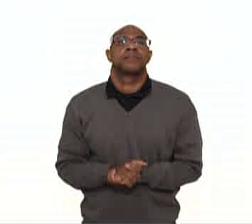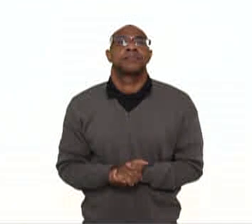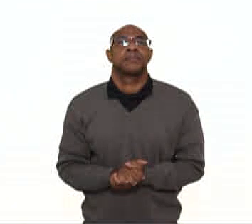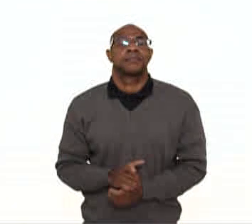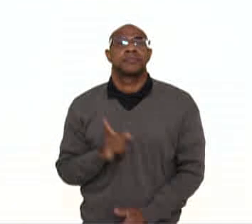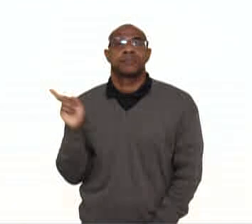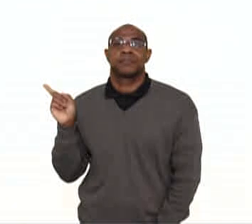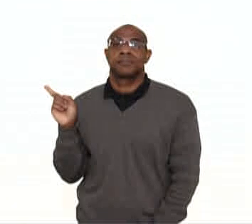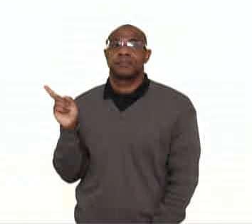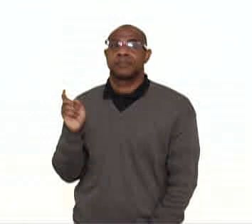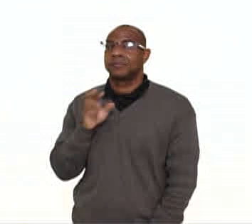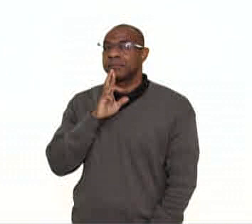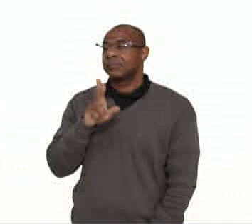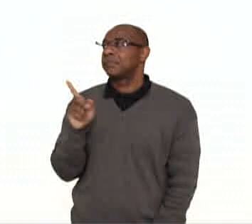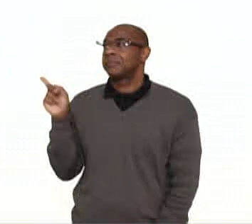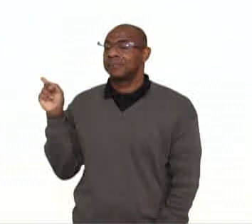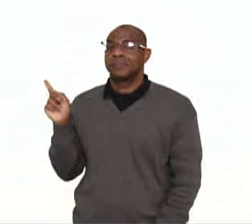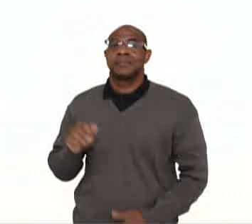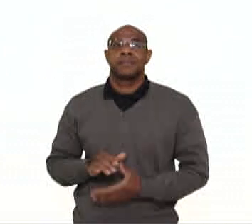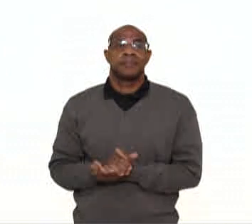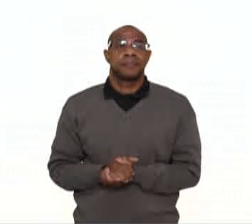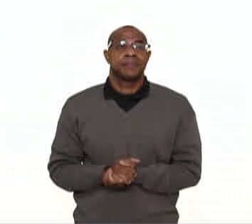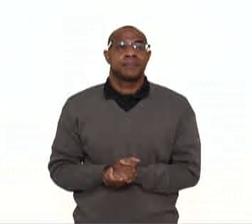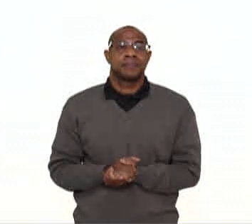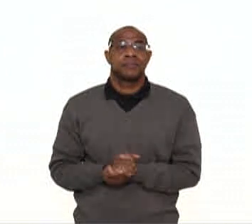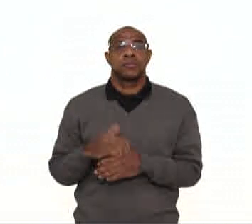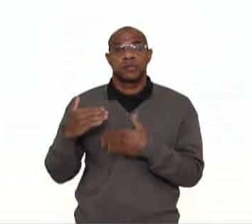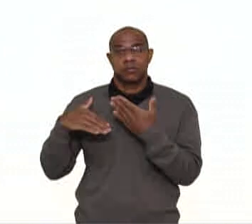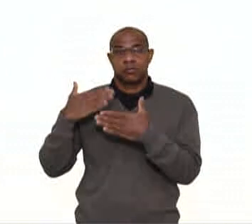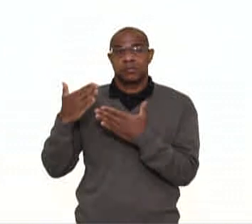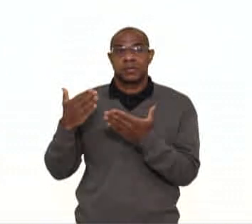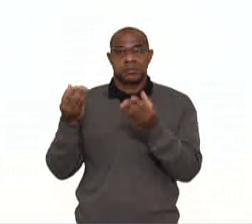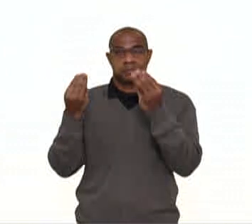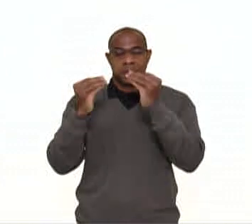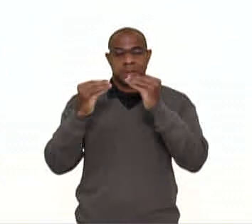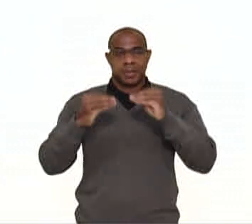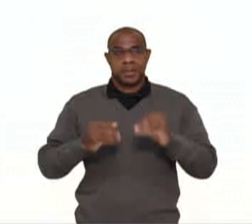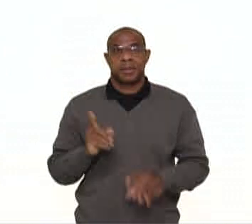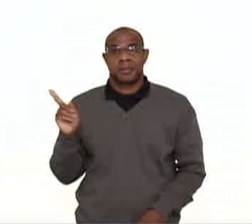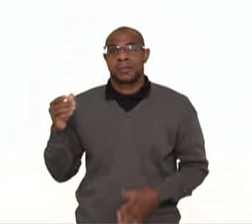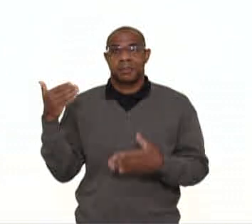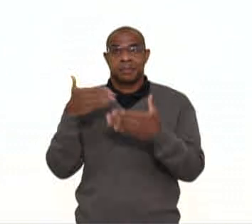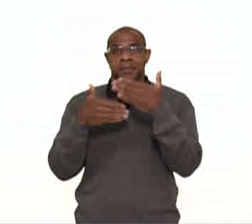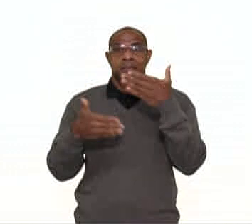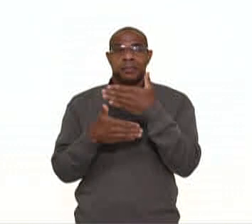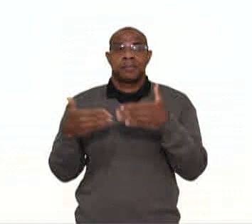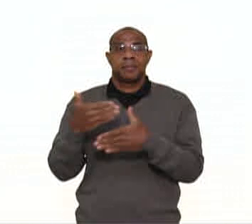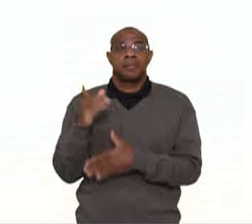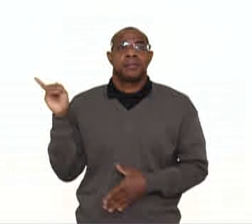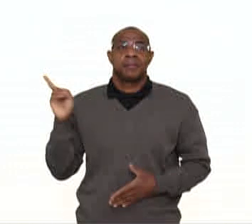Então tá ali, ó. O desenvolvimento do exercício está todo escritinho ali no slide, certo?